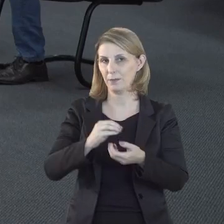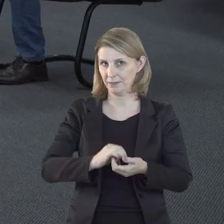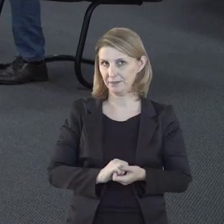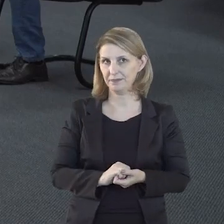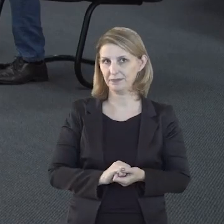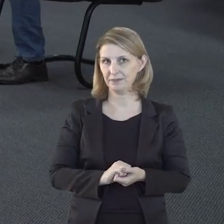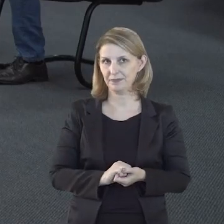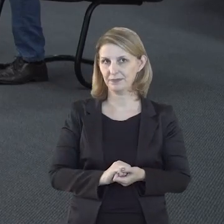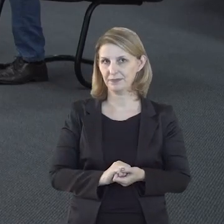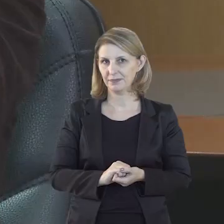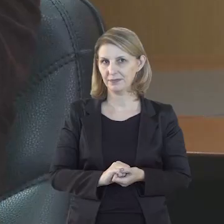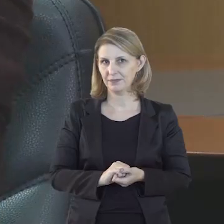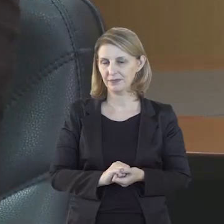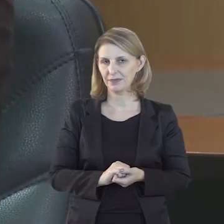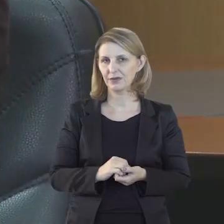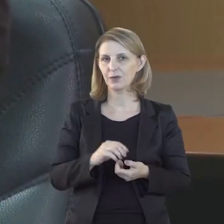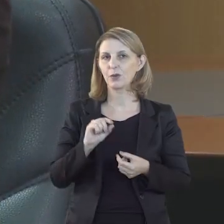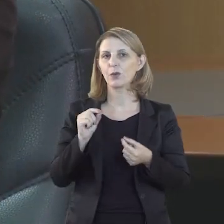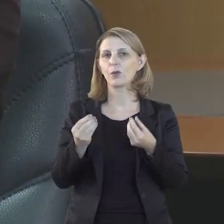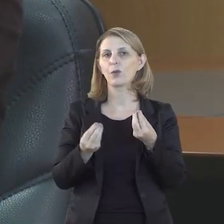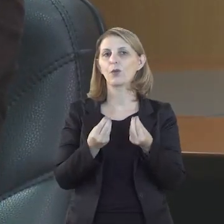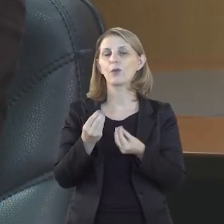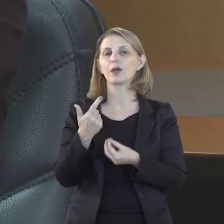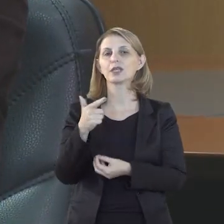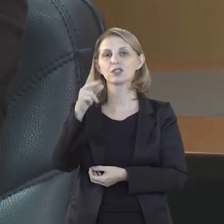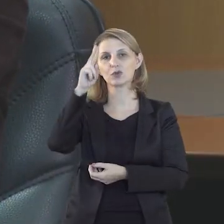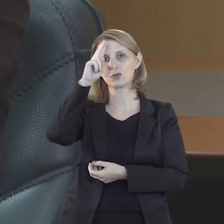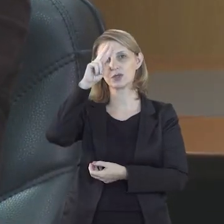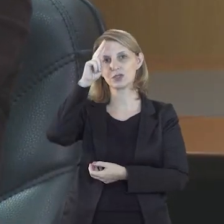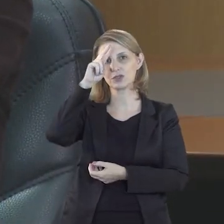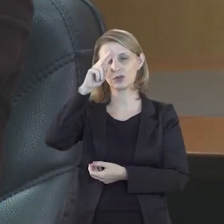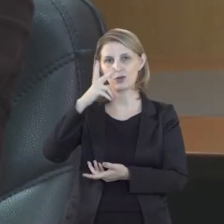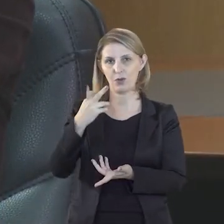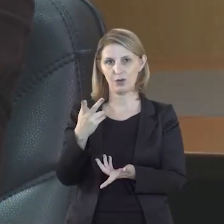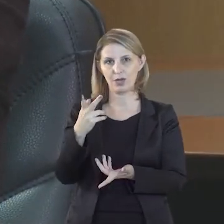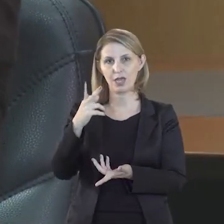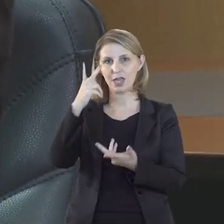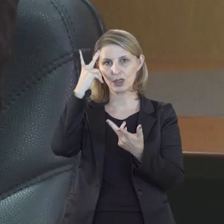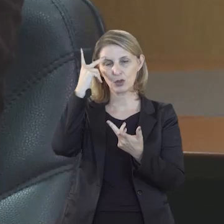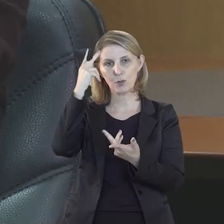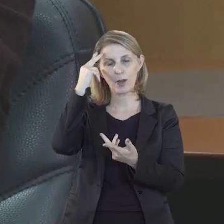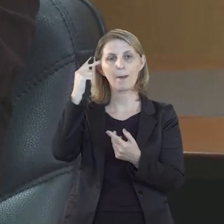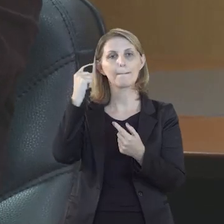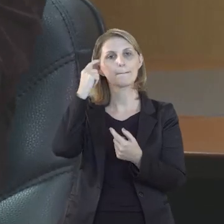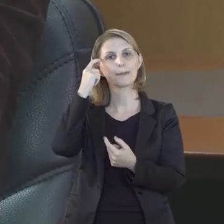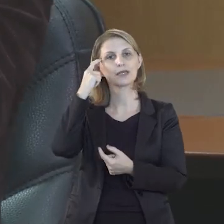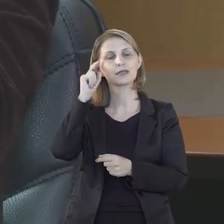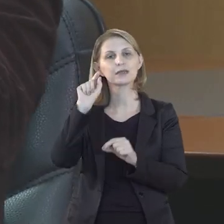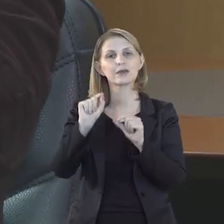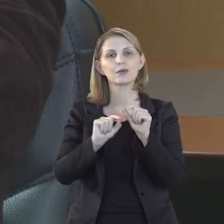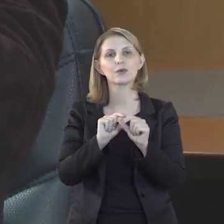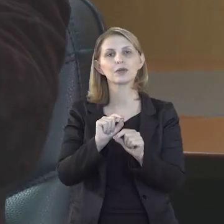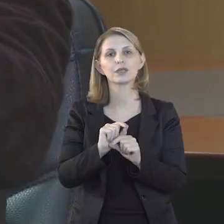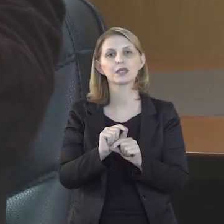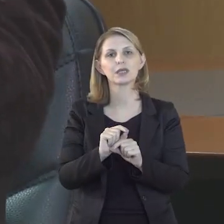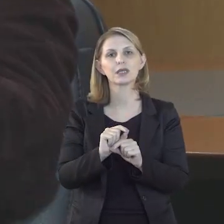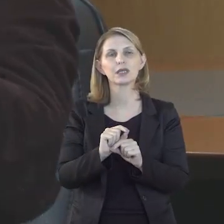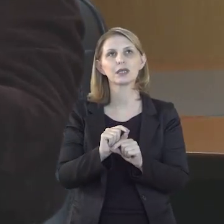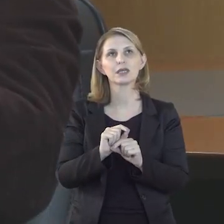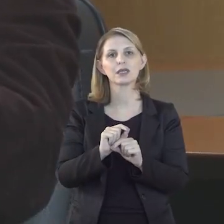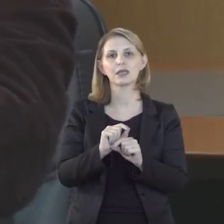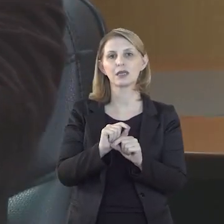esse conteúdo, de acesso a essa história, né? E aí, por que acesso à história, né? É muito comum, de uma